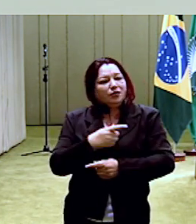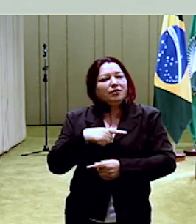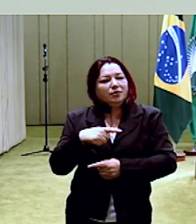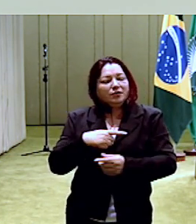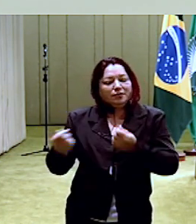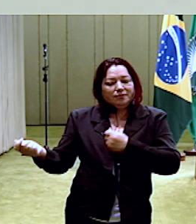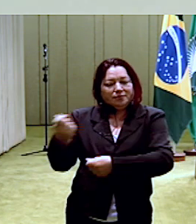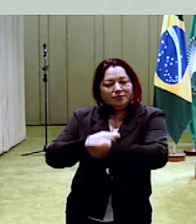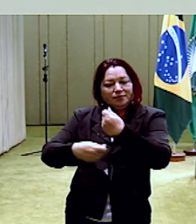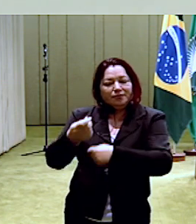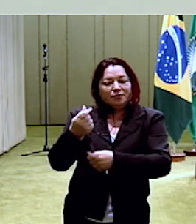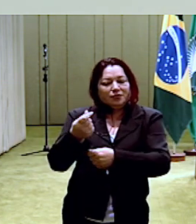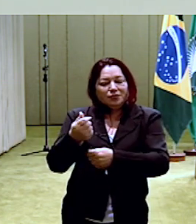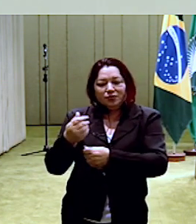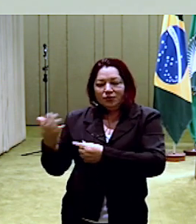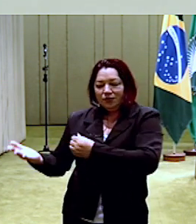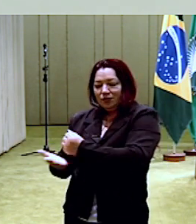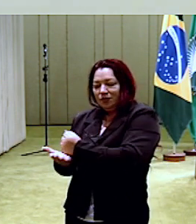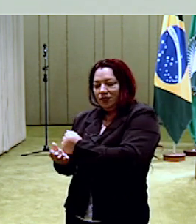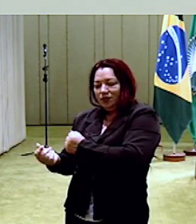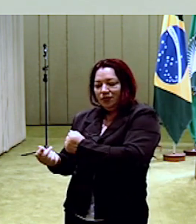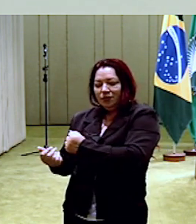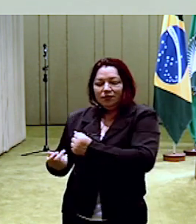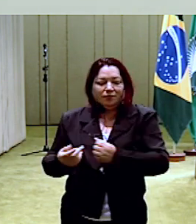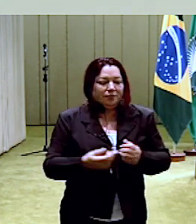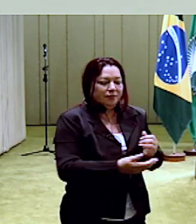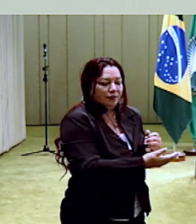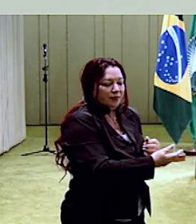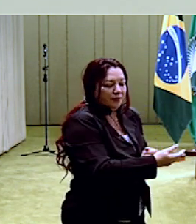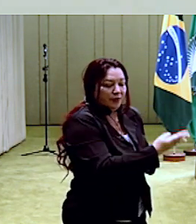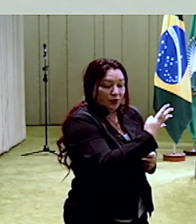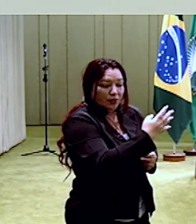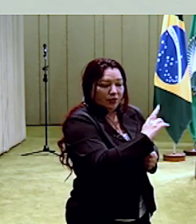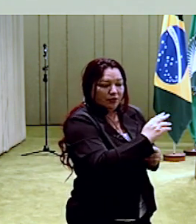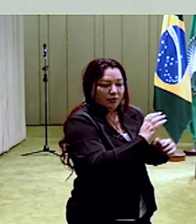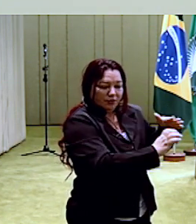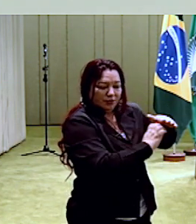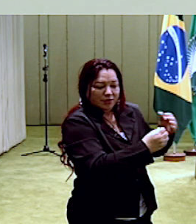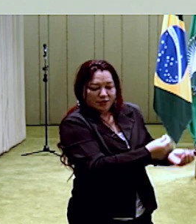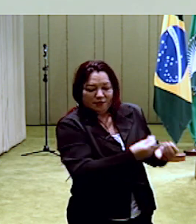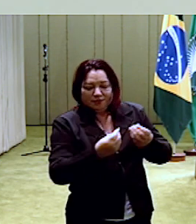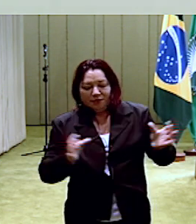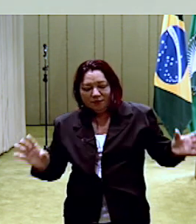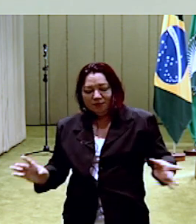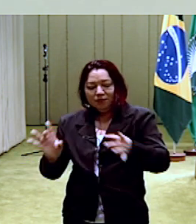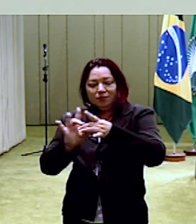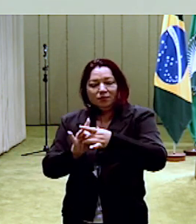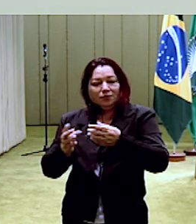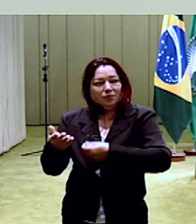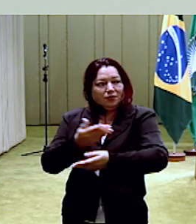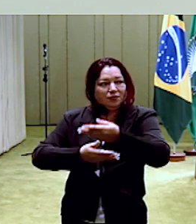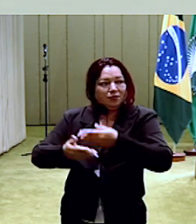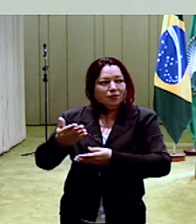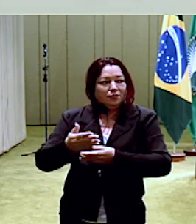gente tem nos nossos fundos de investimento, para cada R$1 que eu invisto, eu consigo trazer 4 do setor privado. A questão